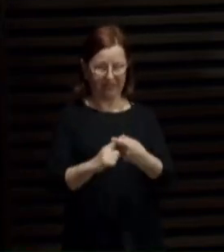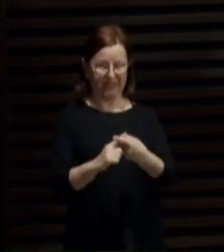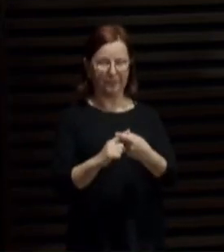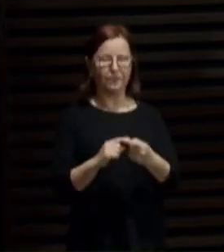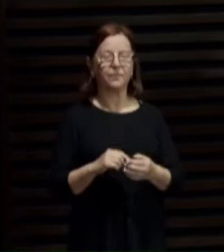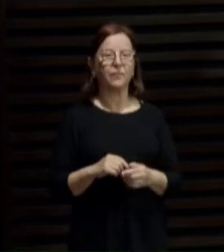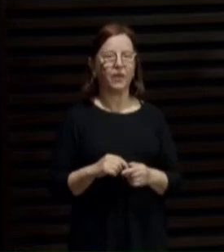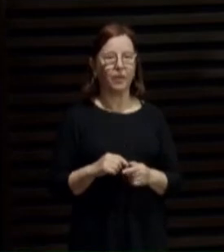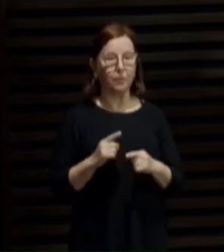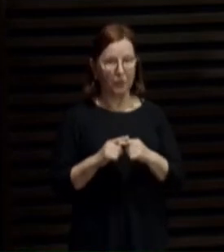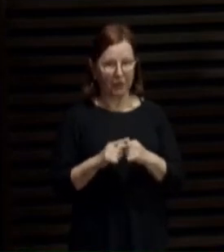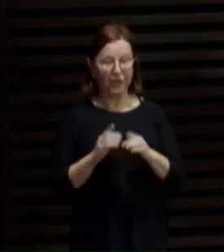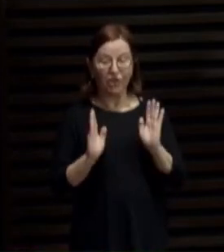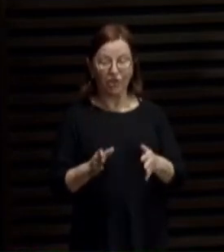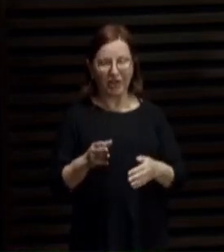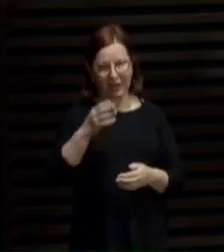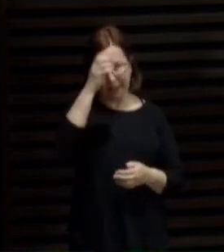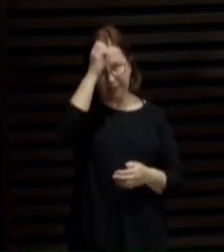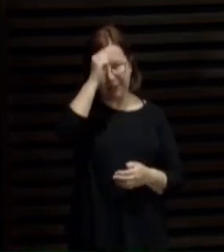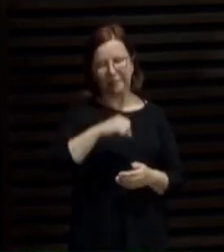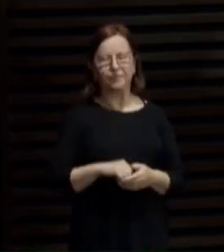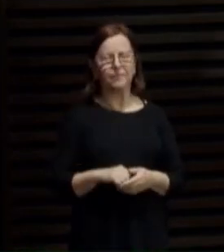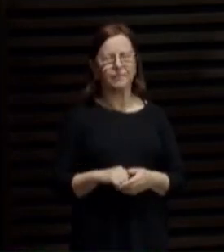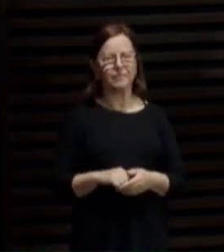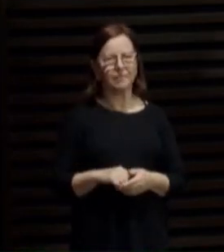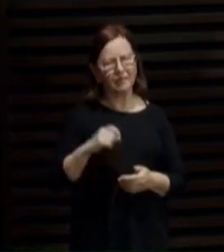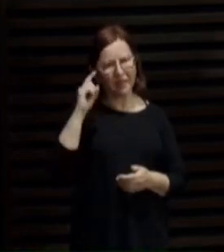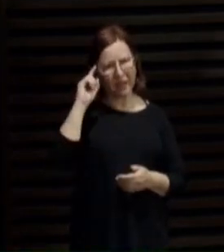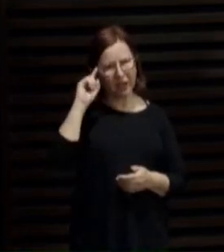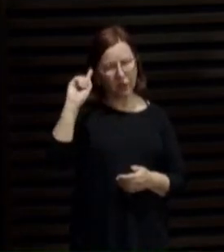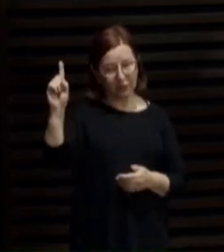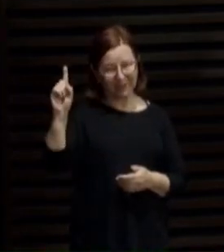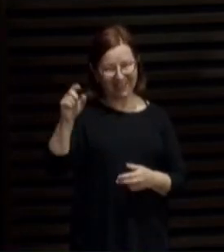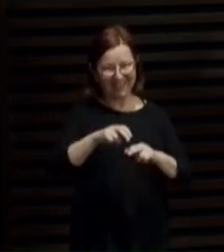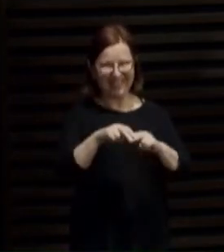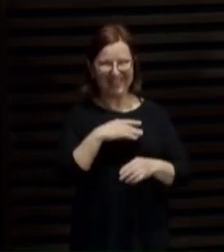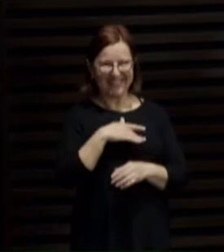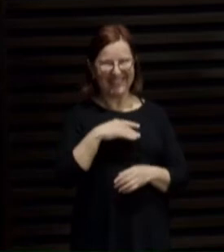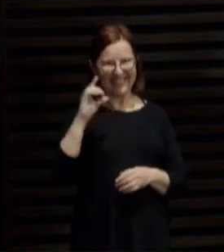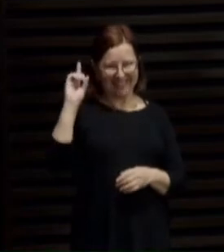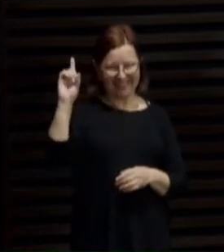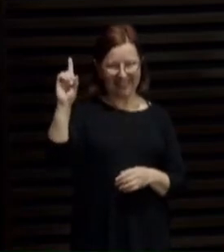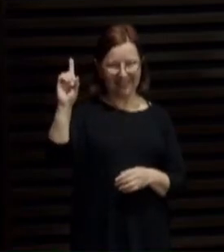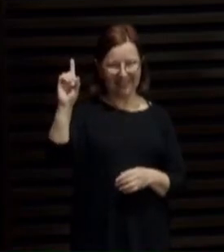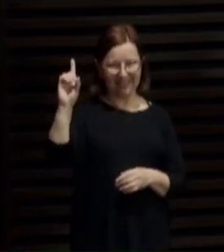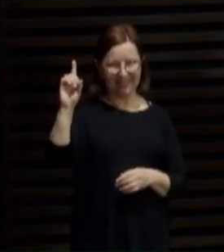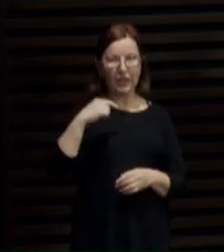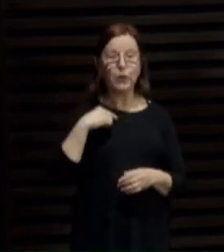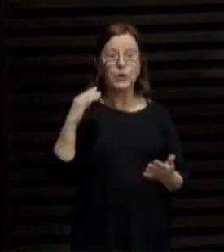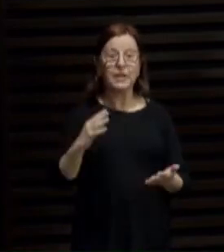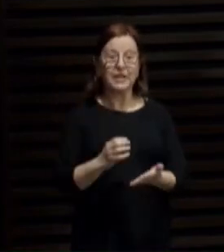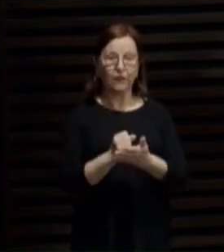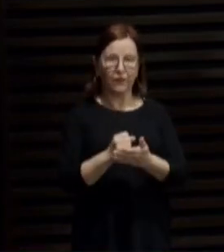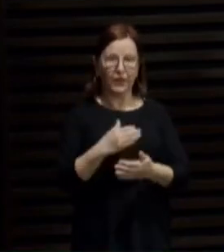Porque eles aprenderam. E um dia, pela misericórdia de Deus, eu salvei meu filho